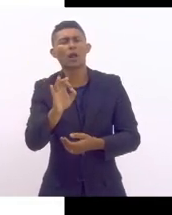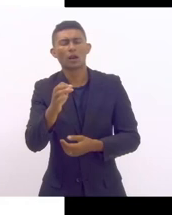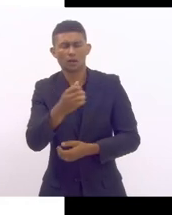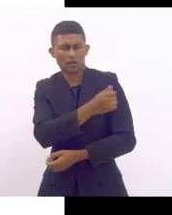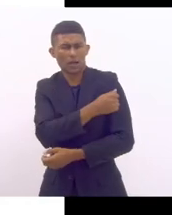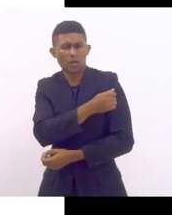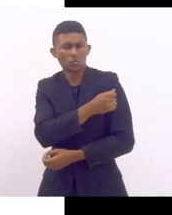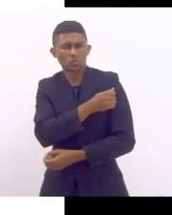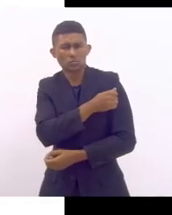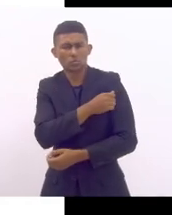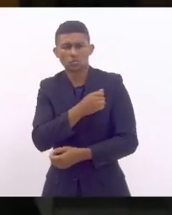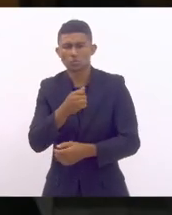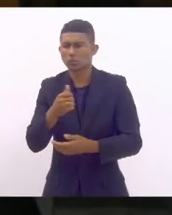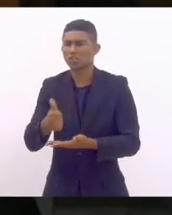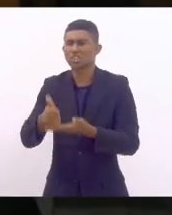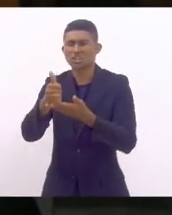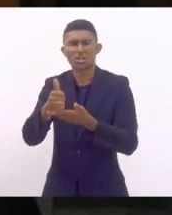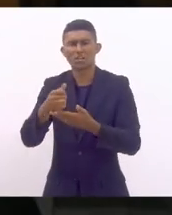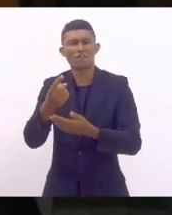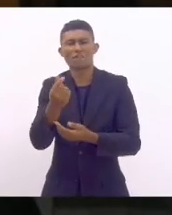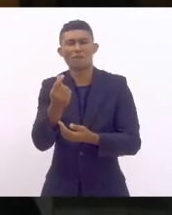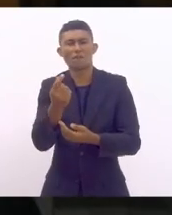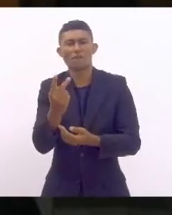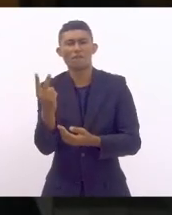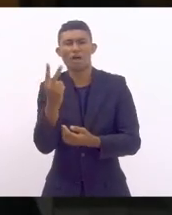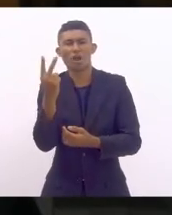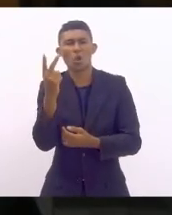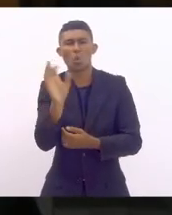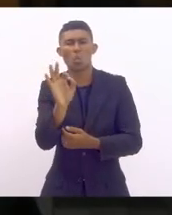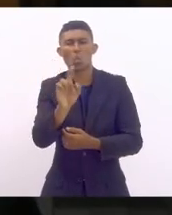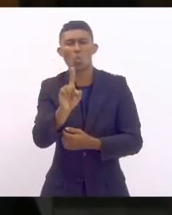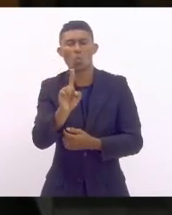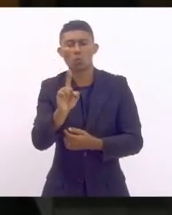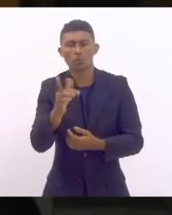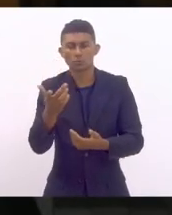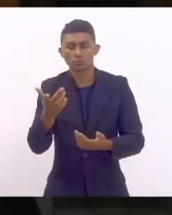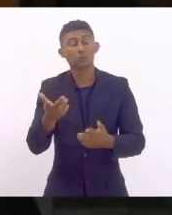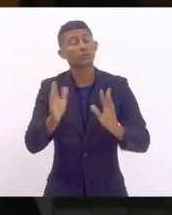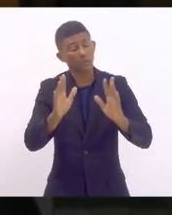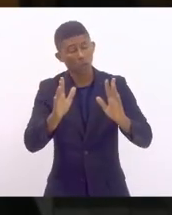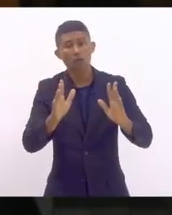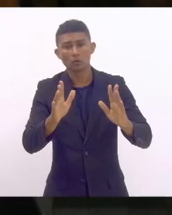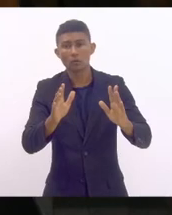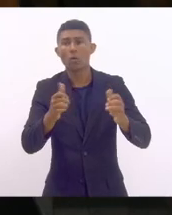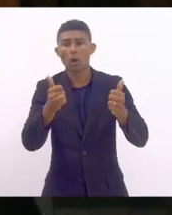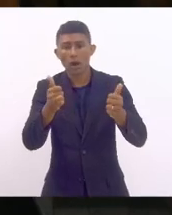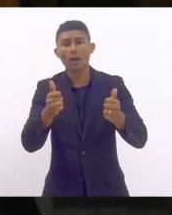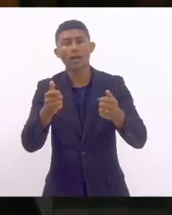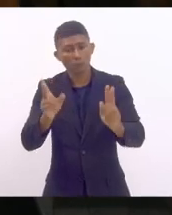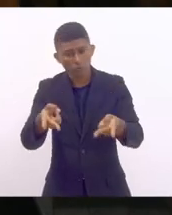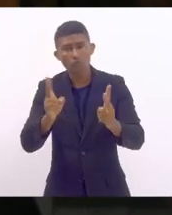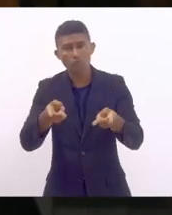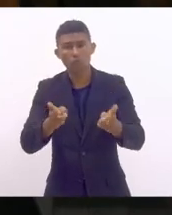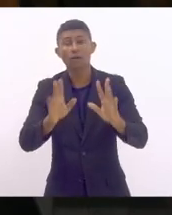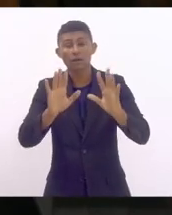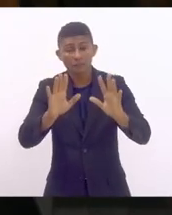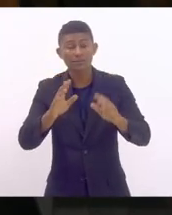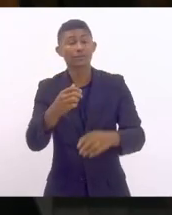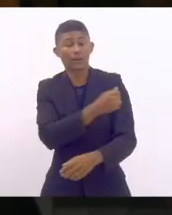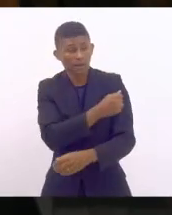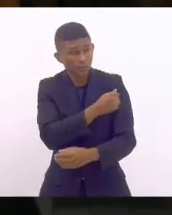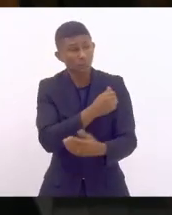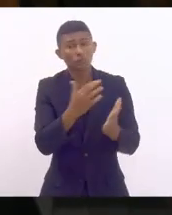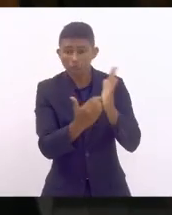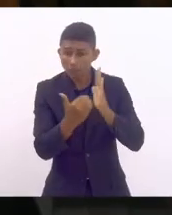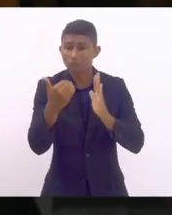O valor é o mesmo né mas nós vamos olhar que o valor é o mesmo mas se os estudantes aumentam as necessidades aumento nós estamos